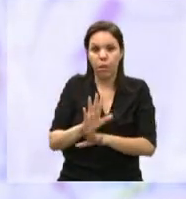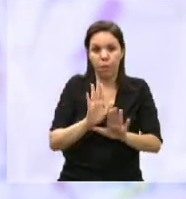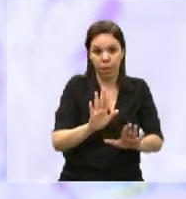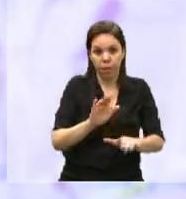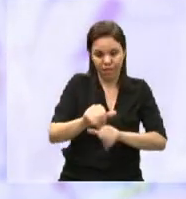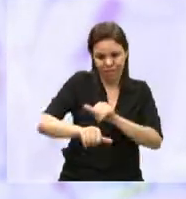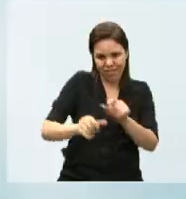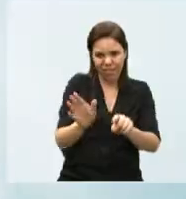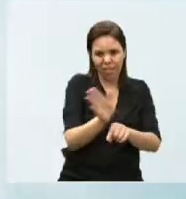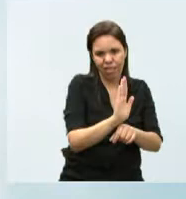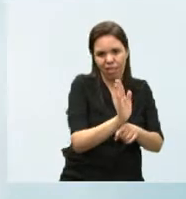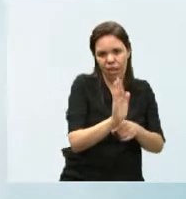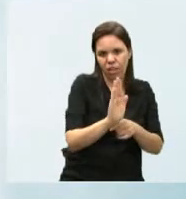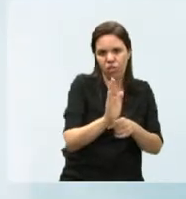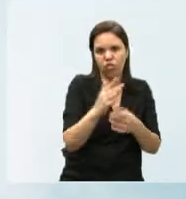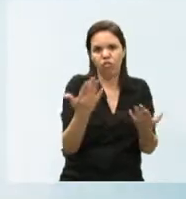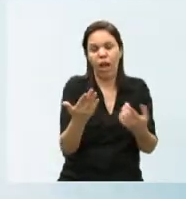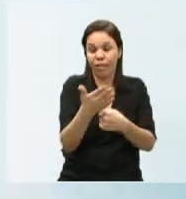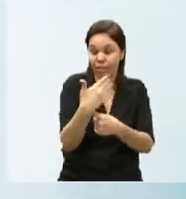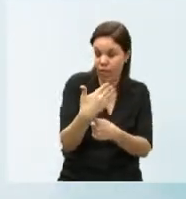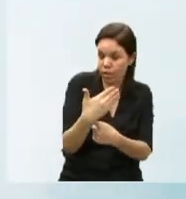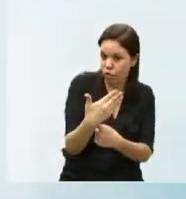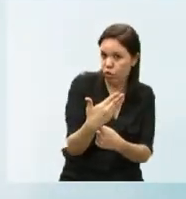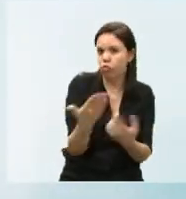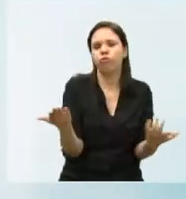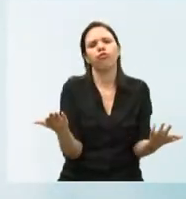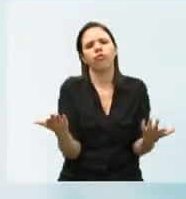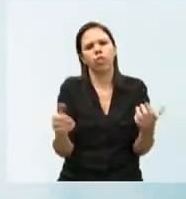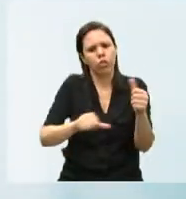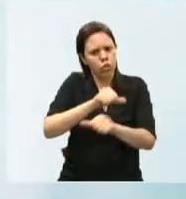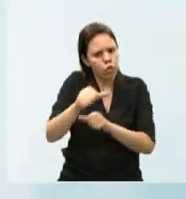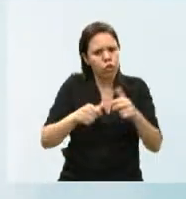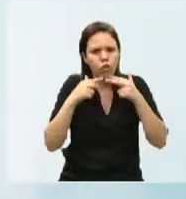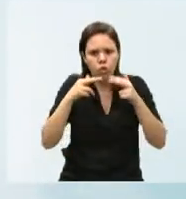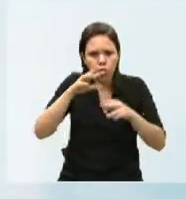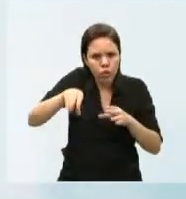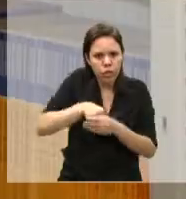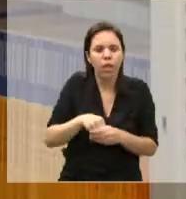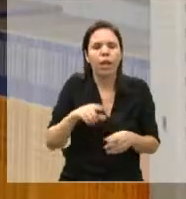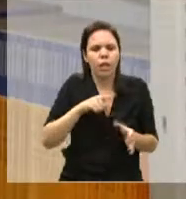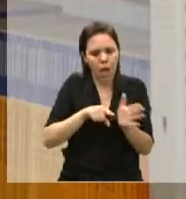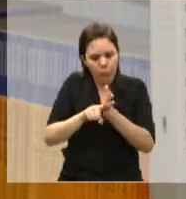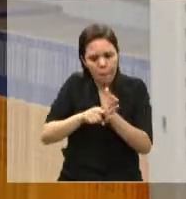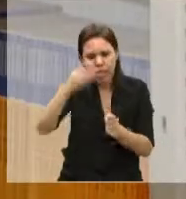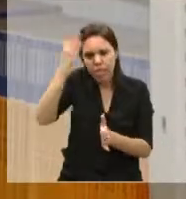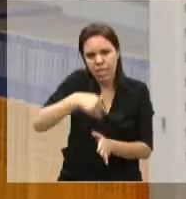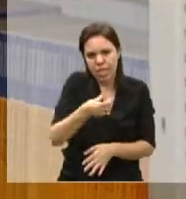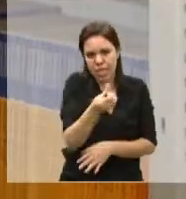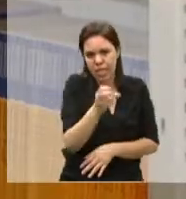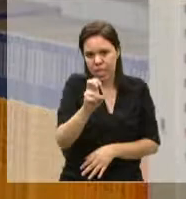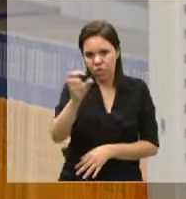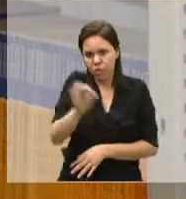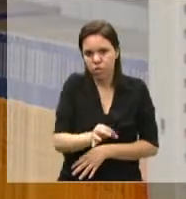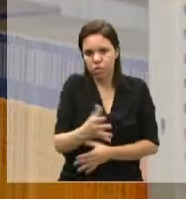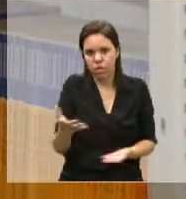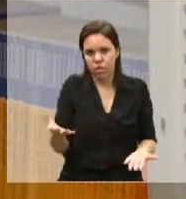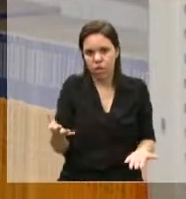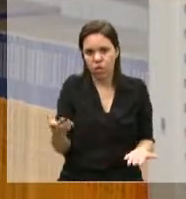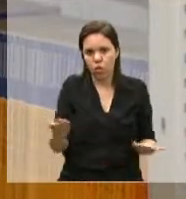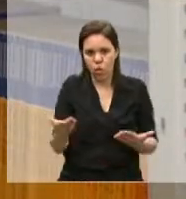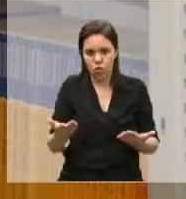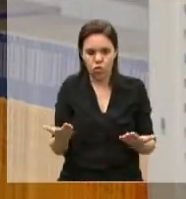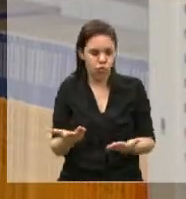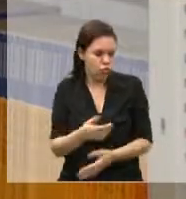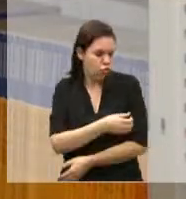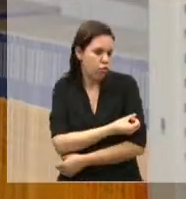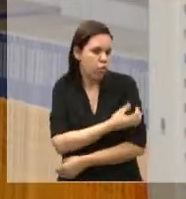mundo está girando rapidamente. E existem estudos dizendo que 65% das crianças que hoje estão no fundamental